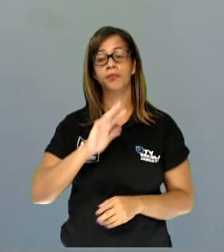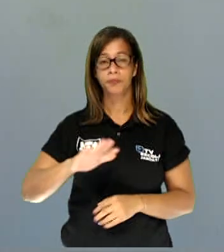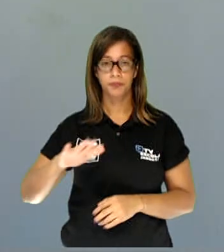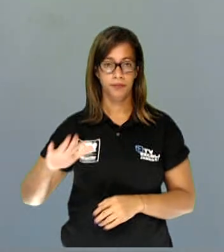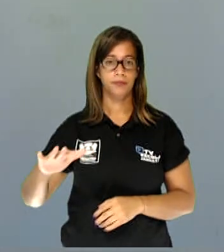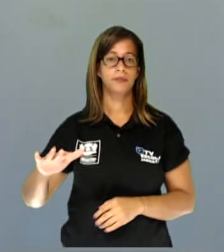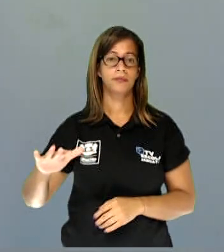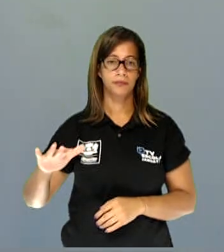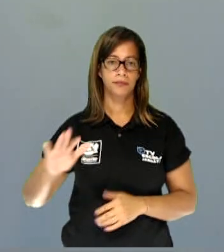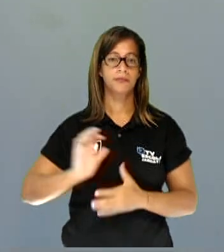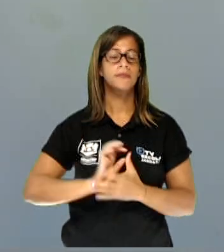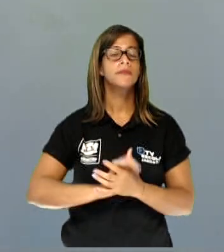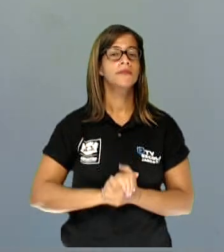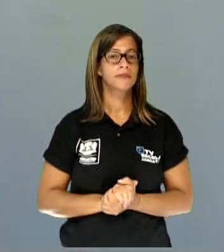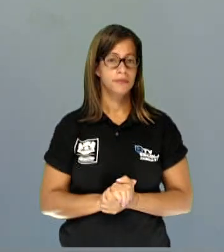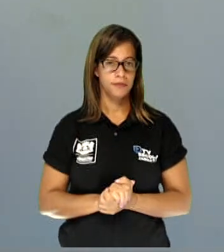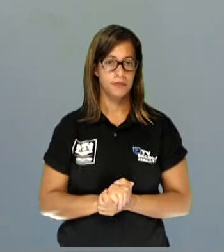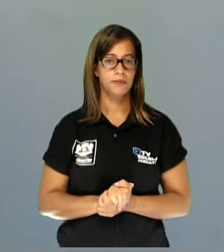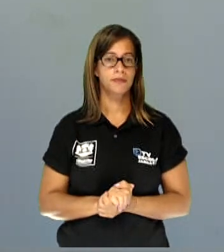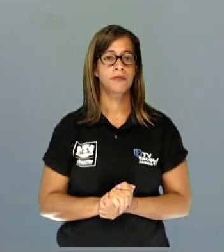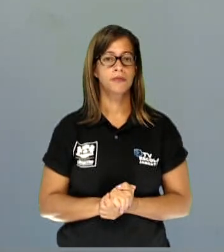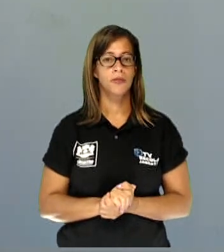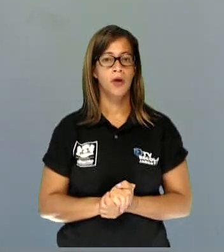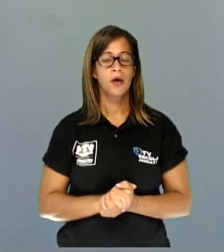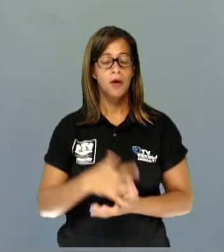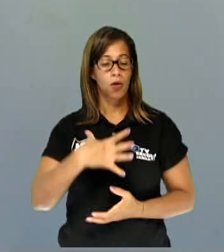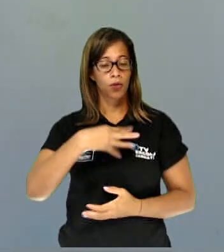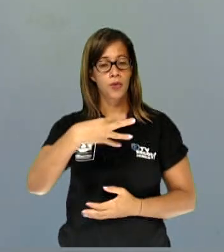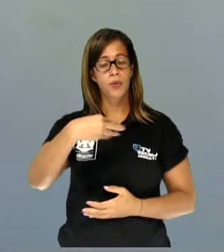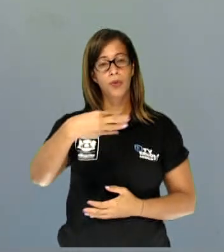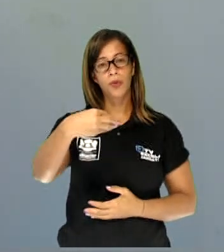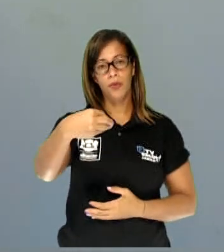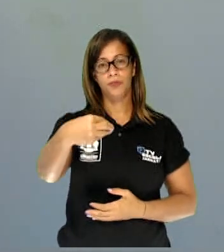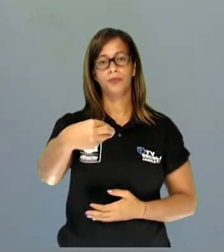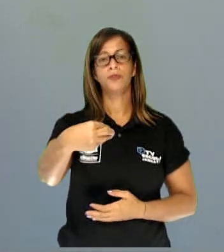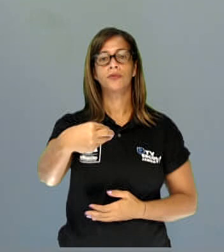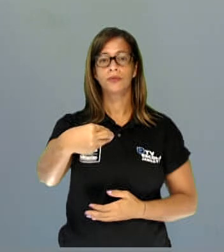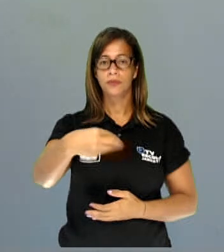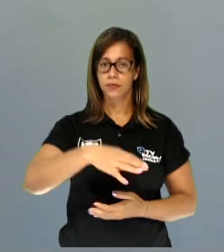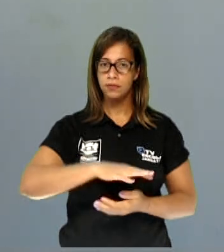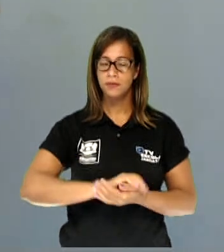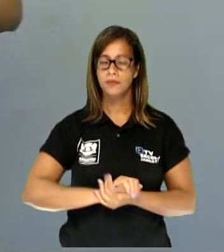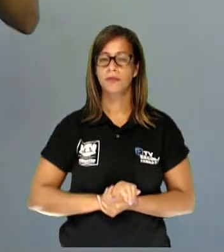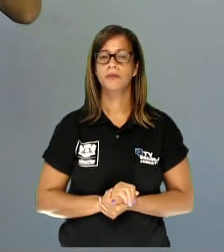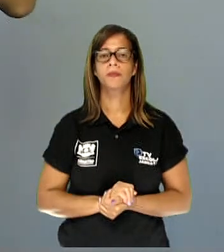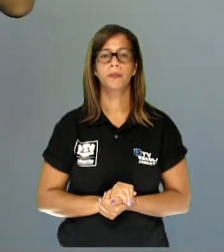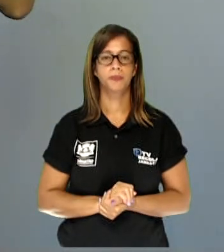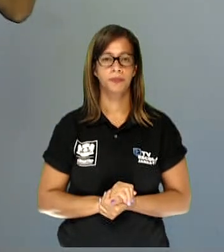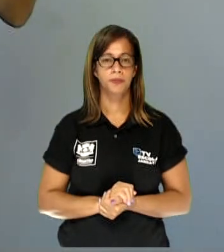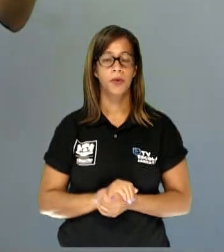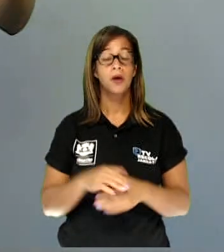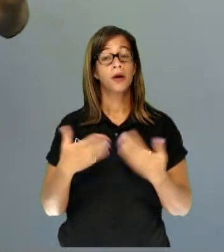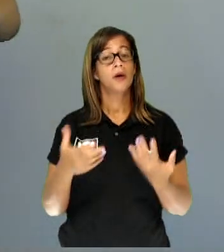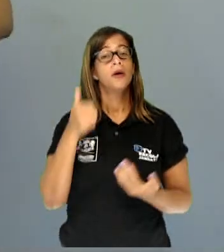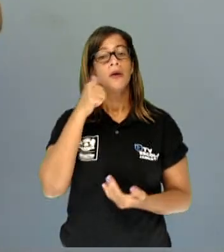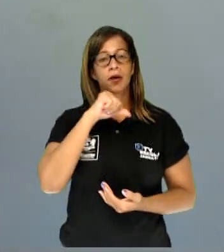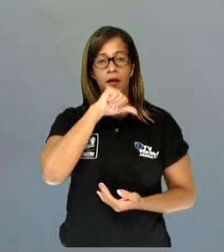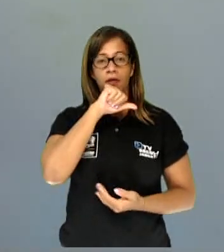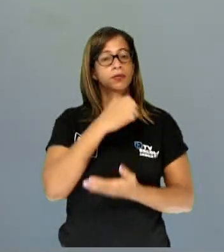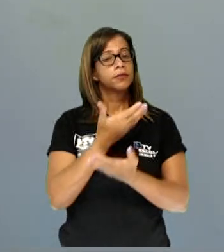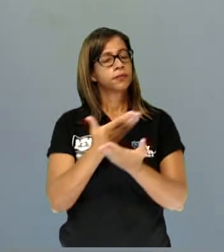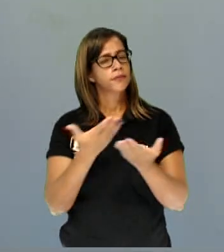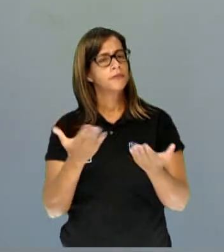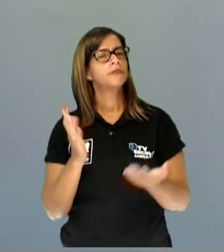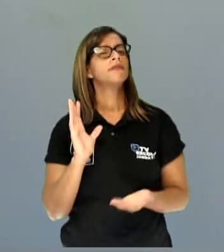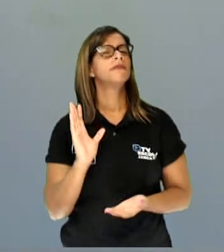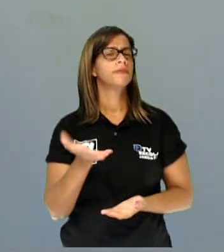cultura popular, que são passadas de geração para geração. Então, com certeza, a mãe de vocês já ouviu alguma